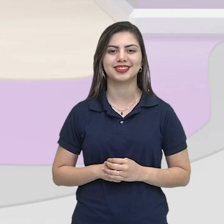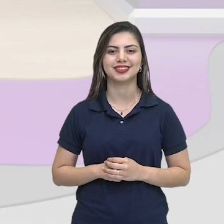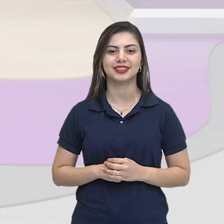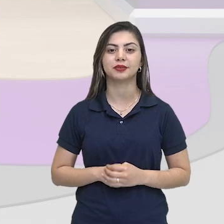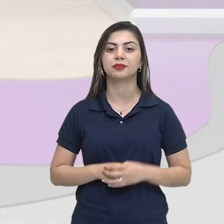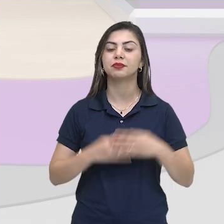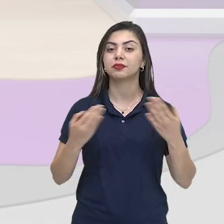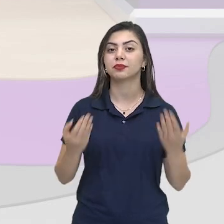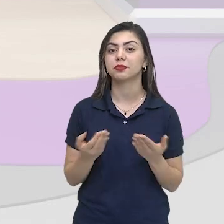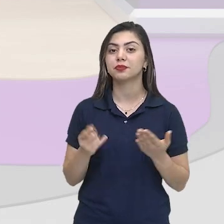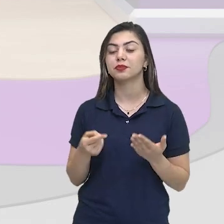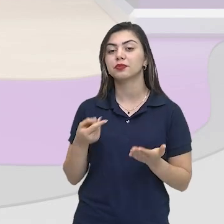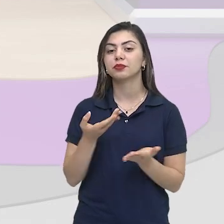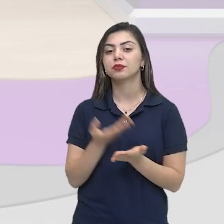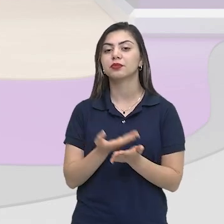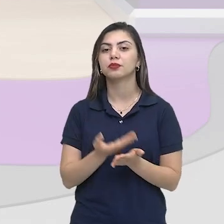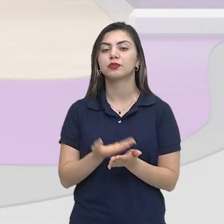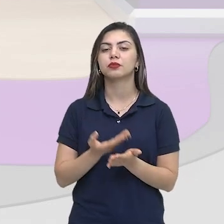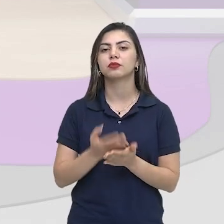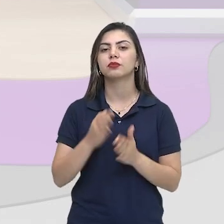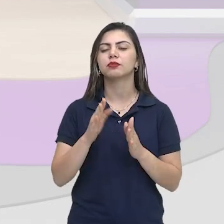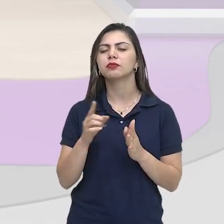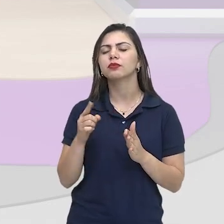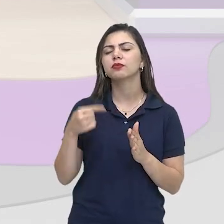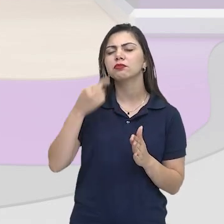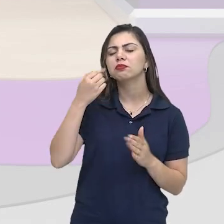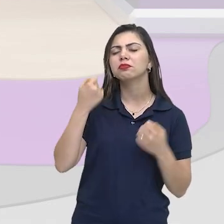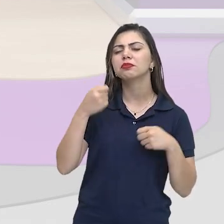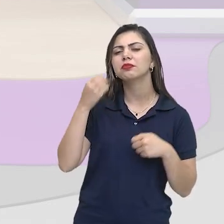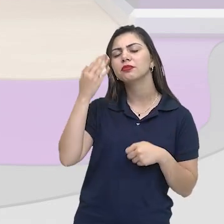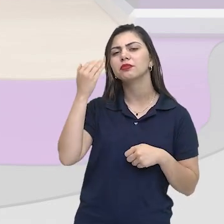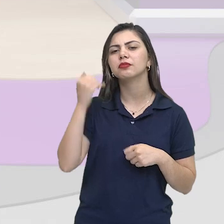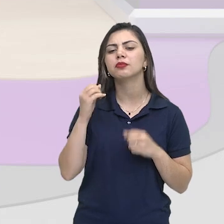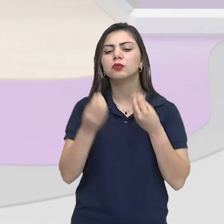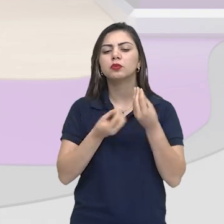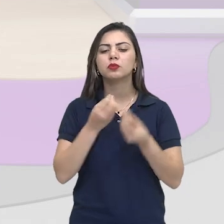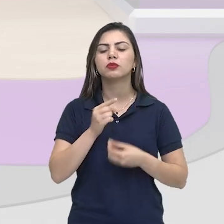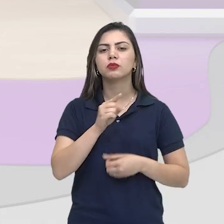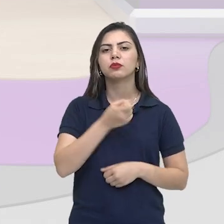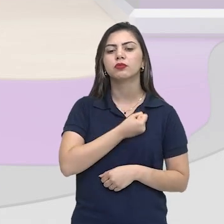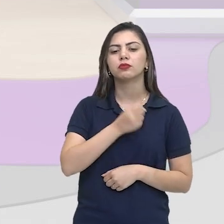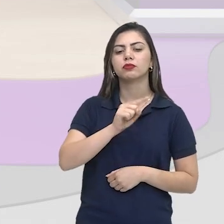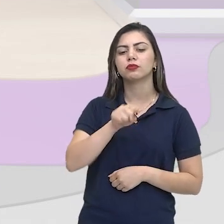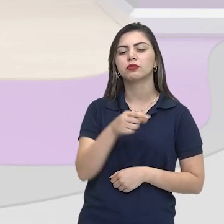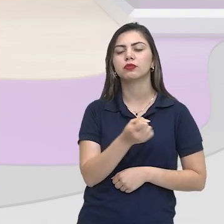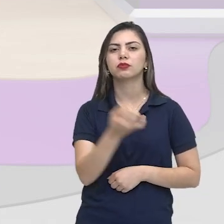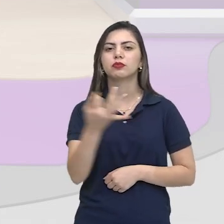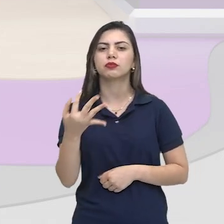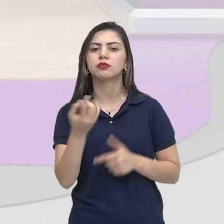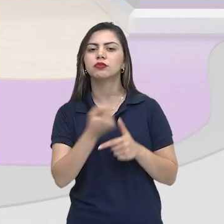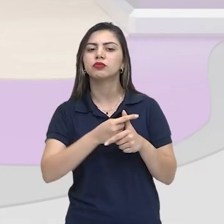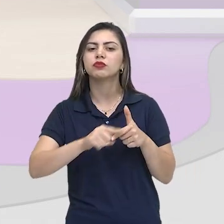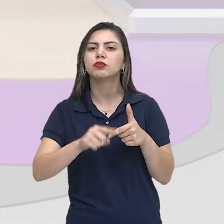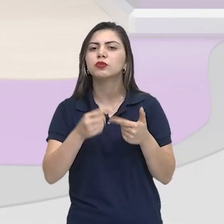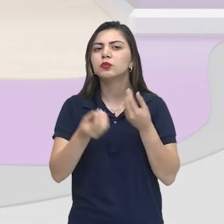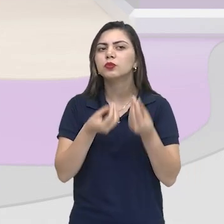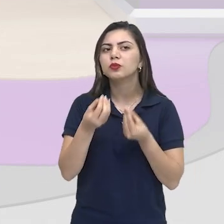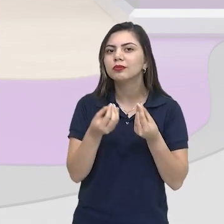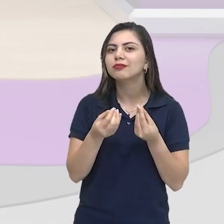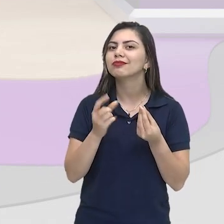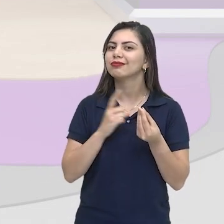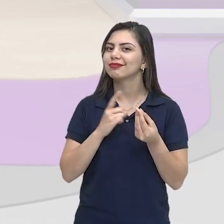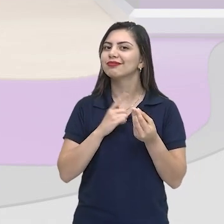Para a gente entender como fazer a divisão entre números decimais, a gente precisa seguir algumas regras